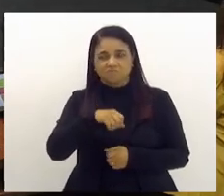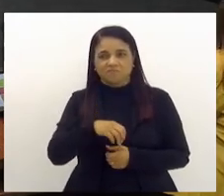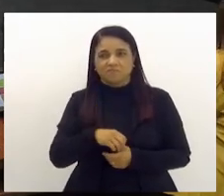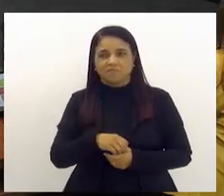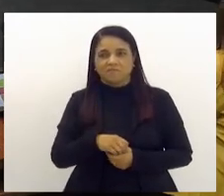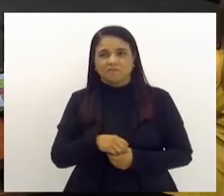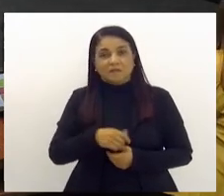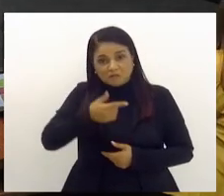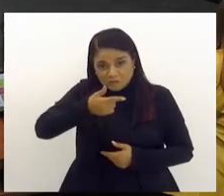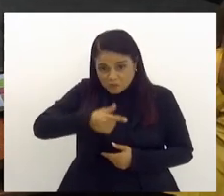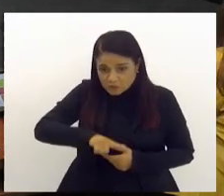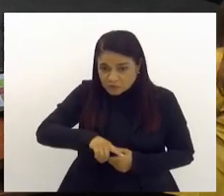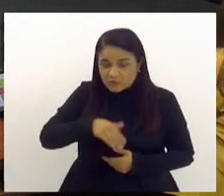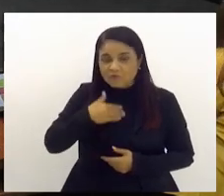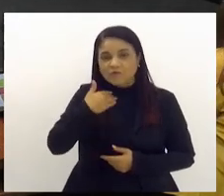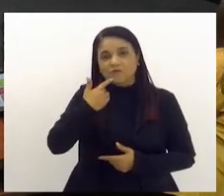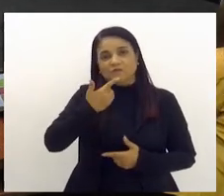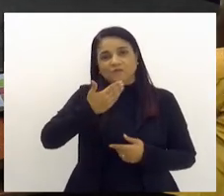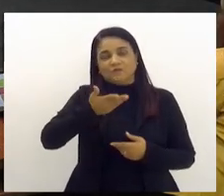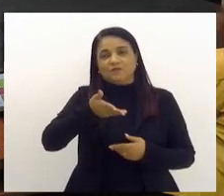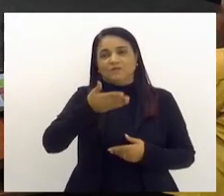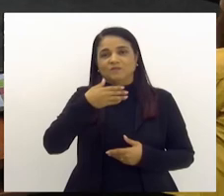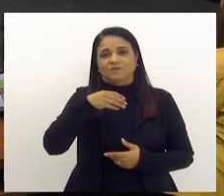favorável. Repete o voto, por favor, deputado Anderson.